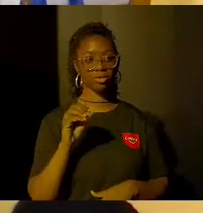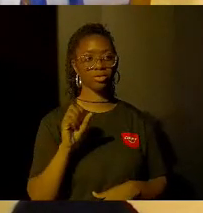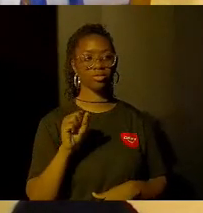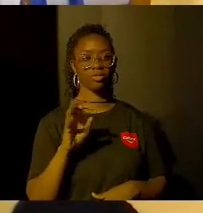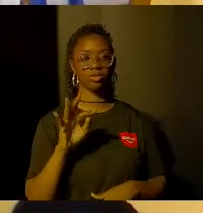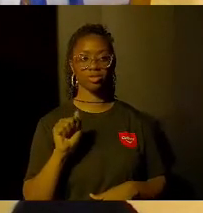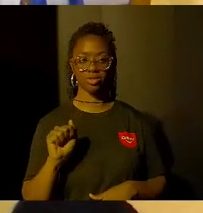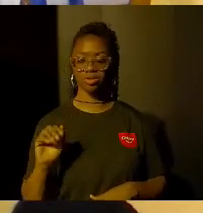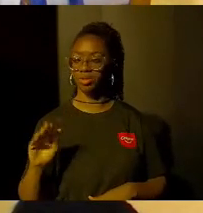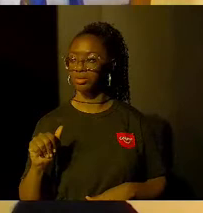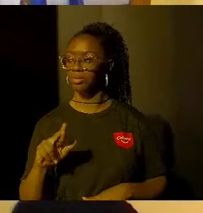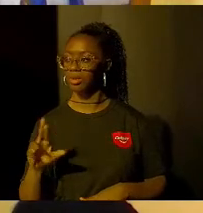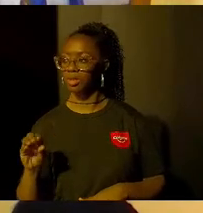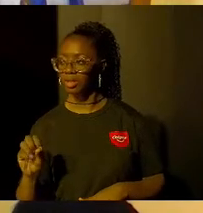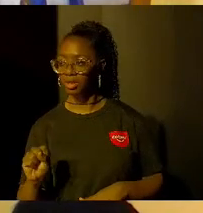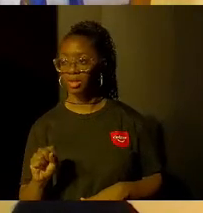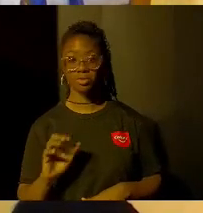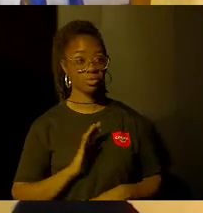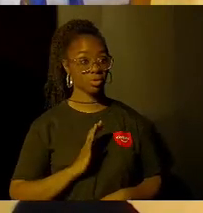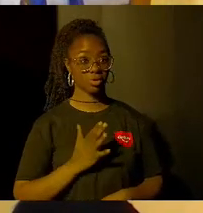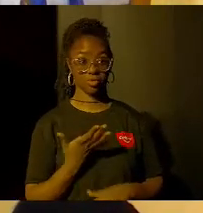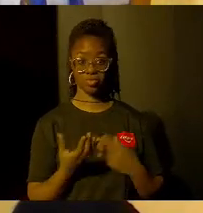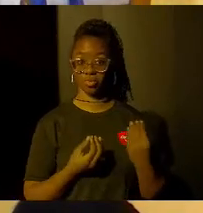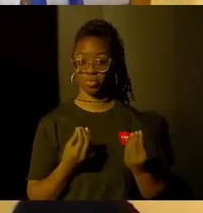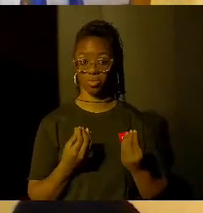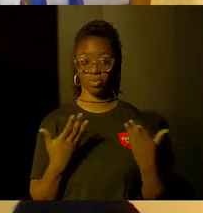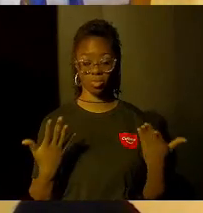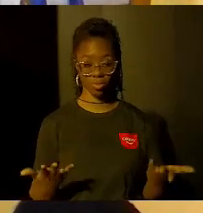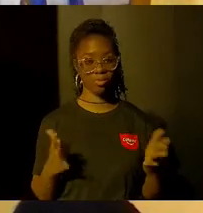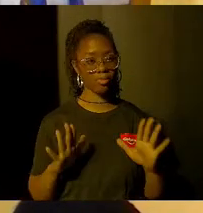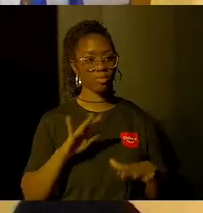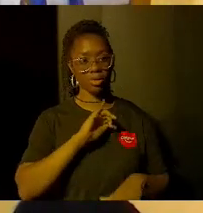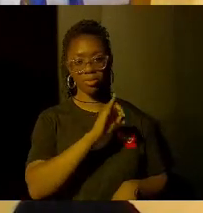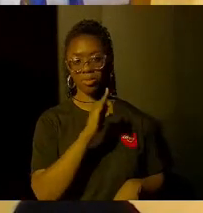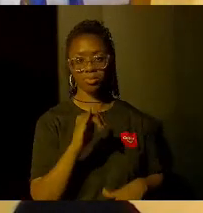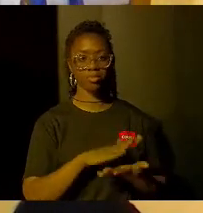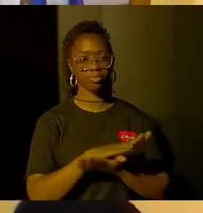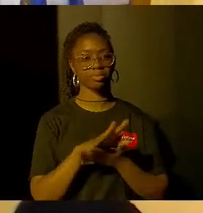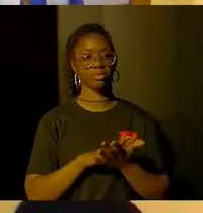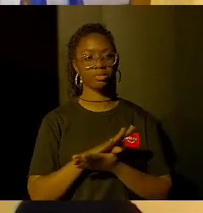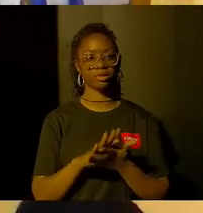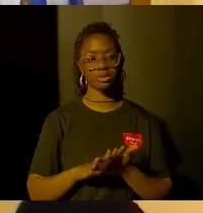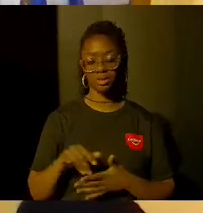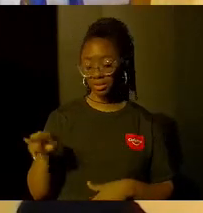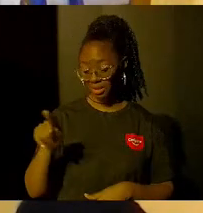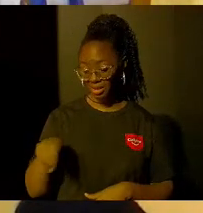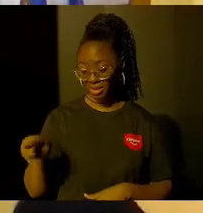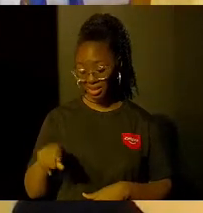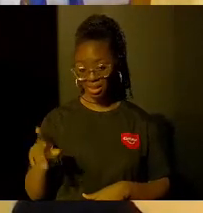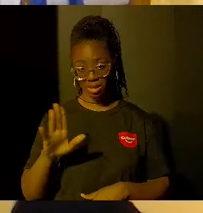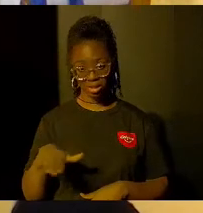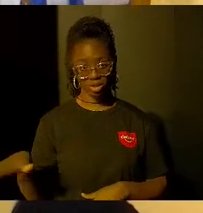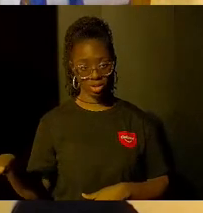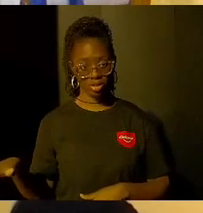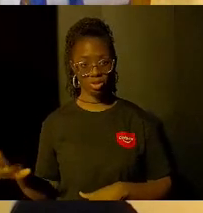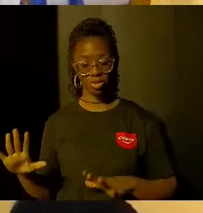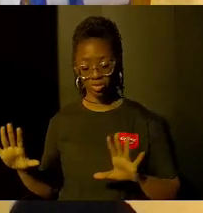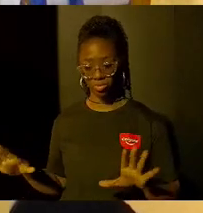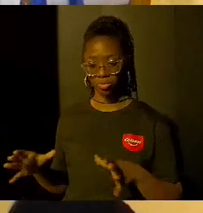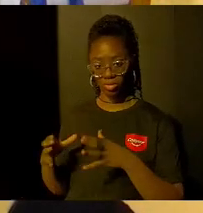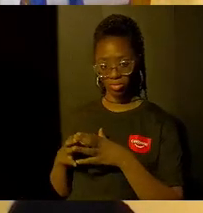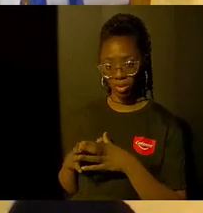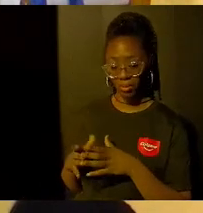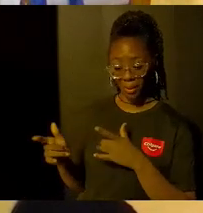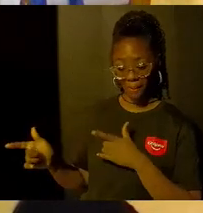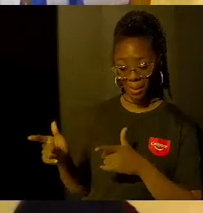o caso uma coisa horrorosa mas ninguém conta que esses meninos se reuniram e foram